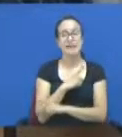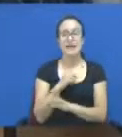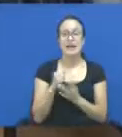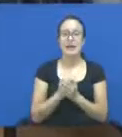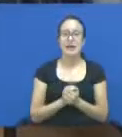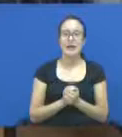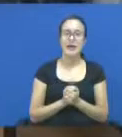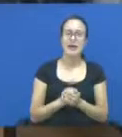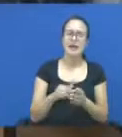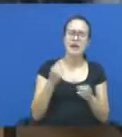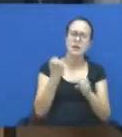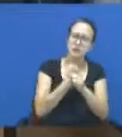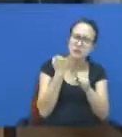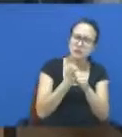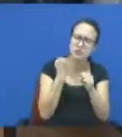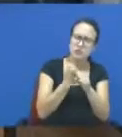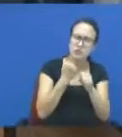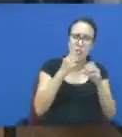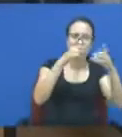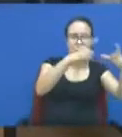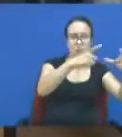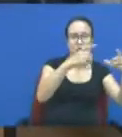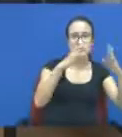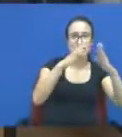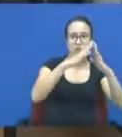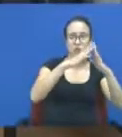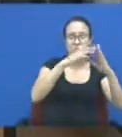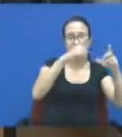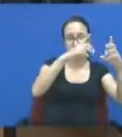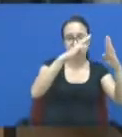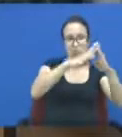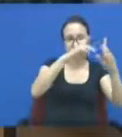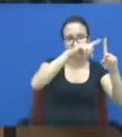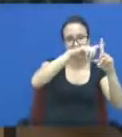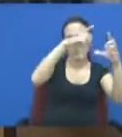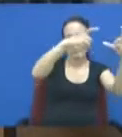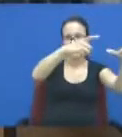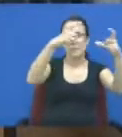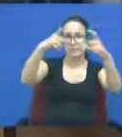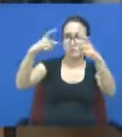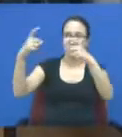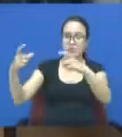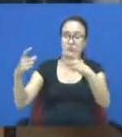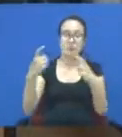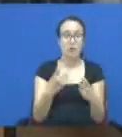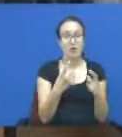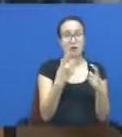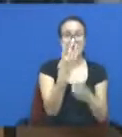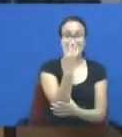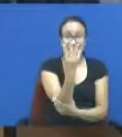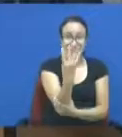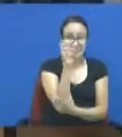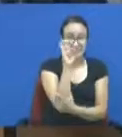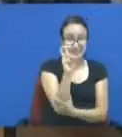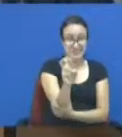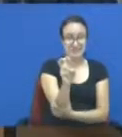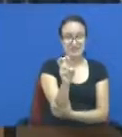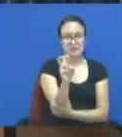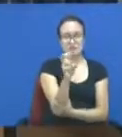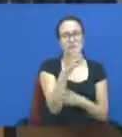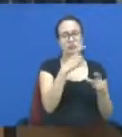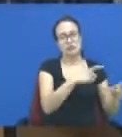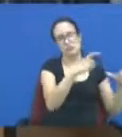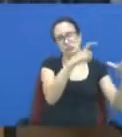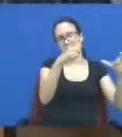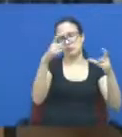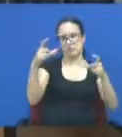Pinhal, uma no Ouro Branco, uma no Santa Eulália, uma no Nossa Senhora das Dores e a outra